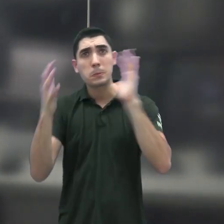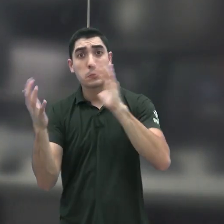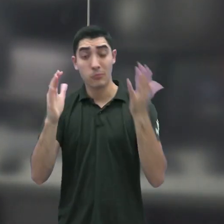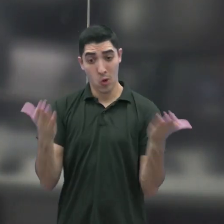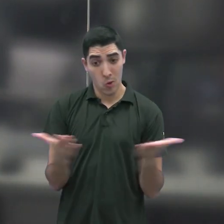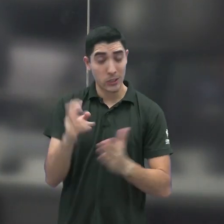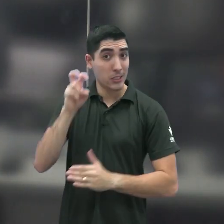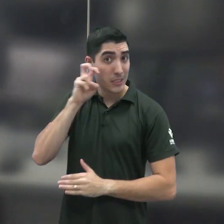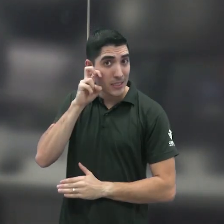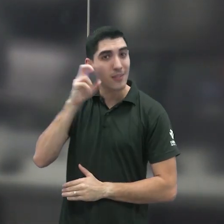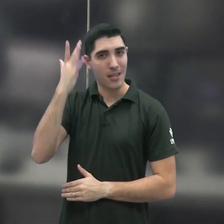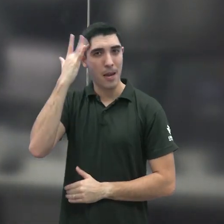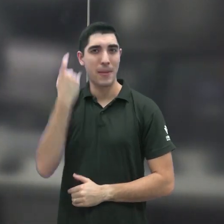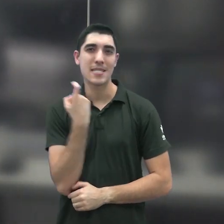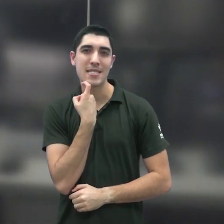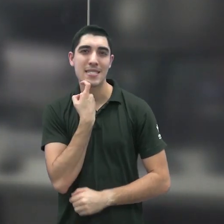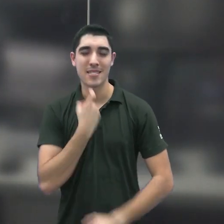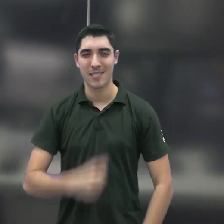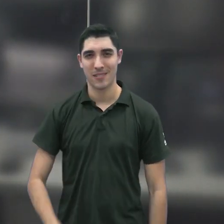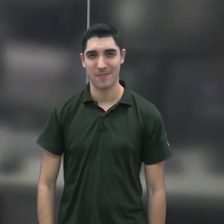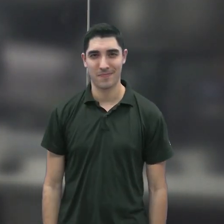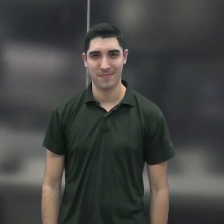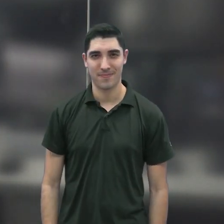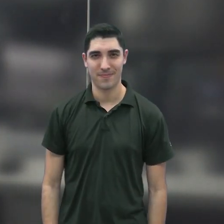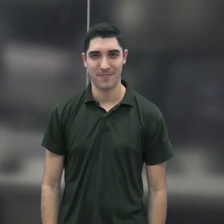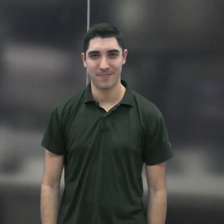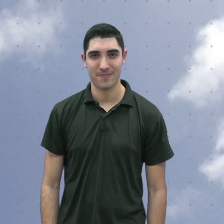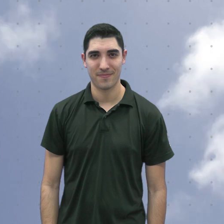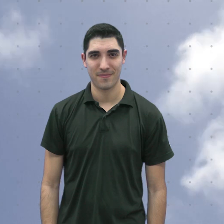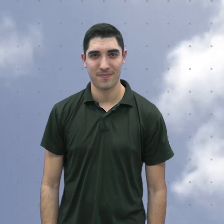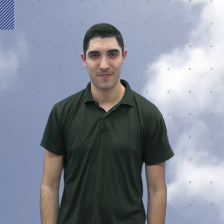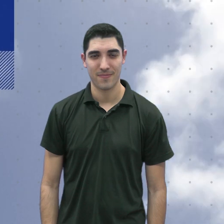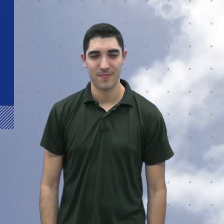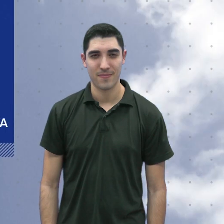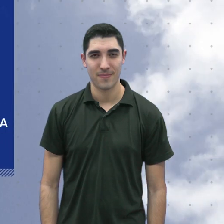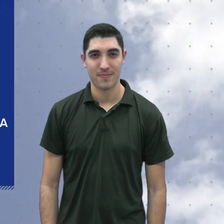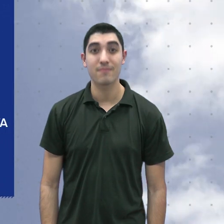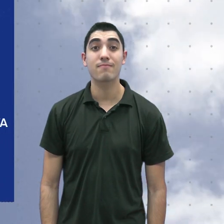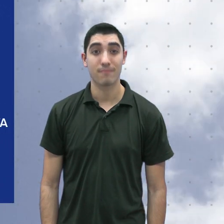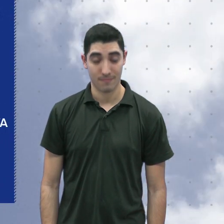fica o tempo na tarde desta quinta-feira e também amanhã.